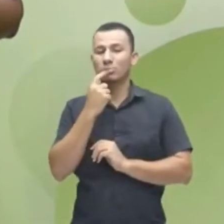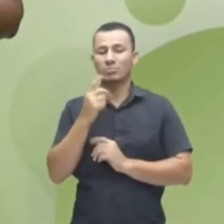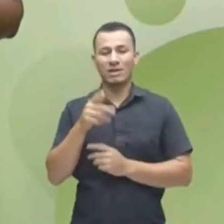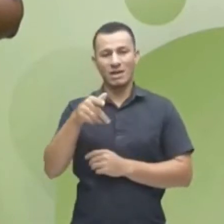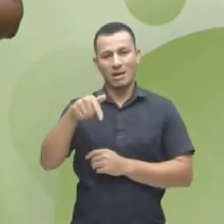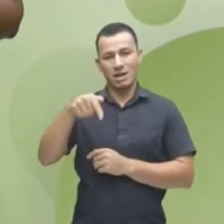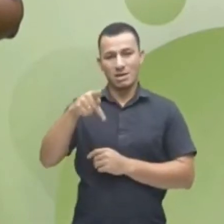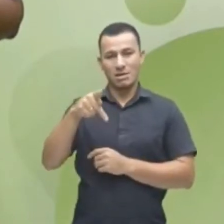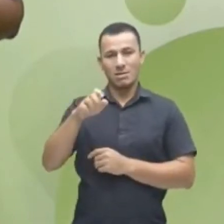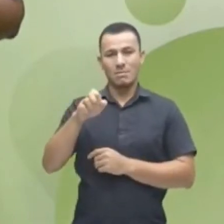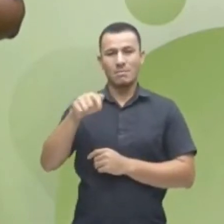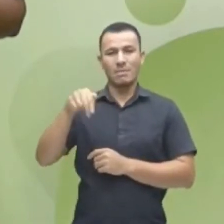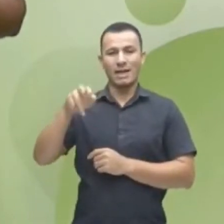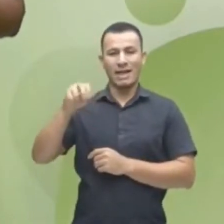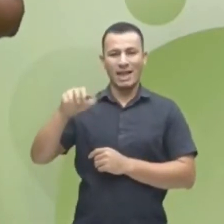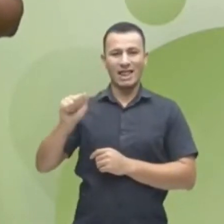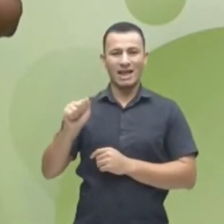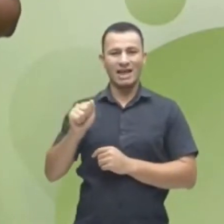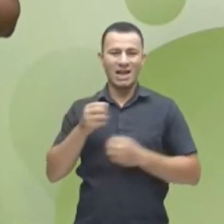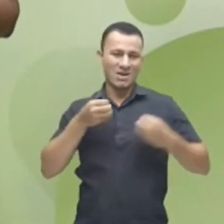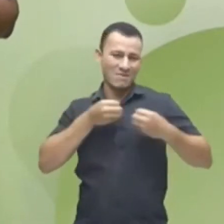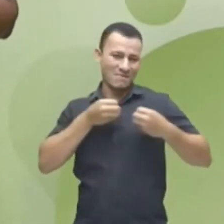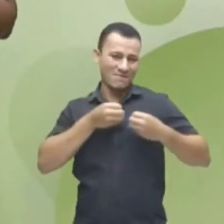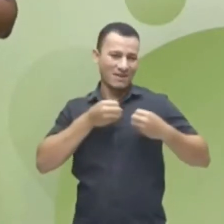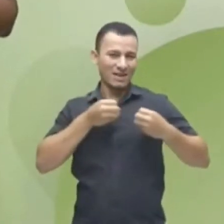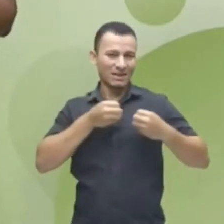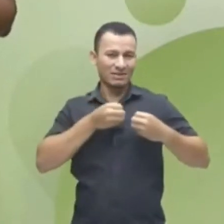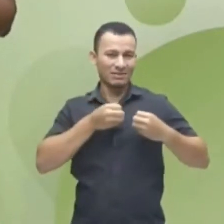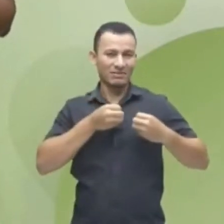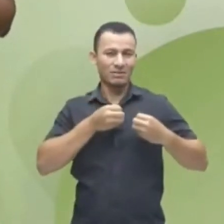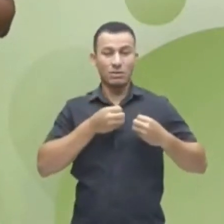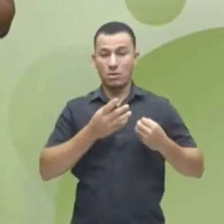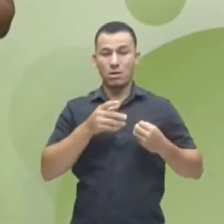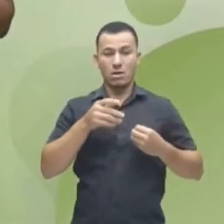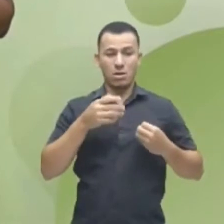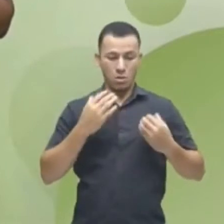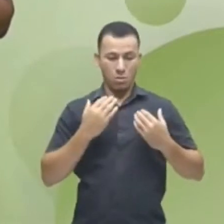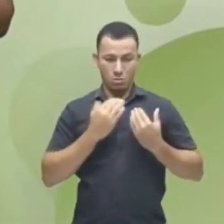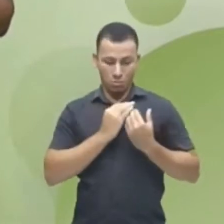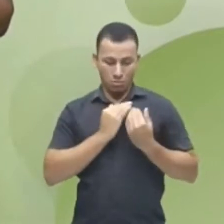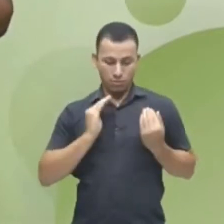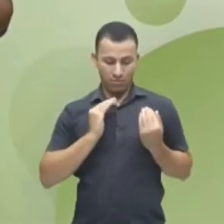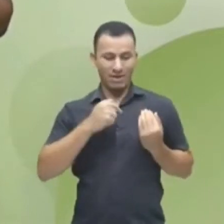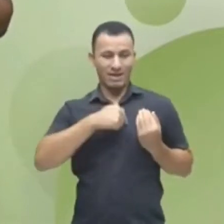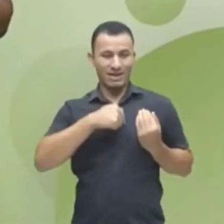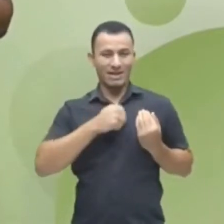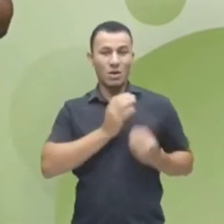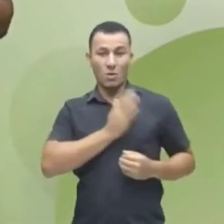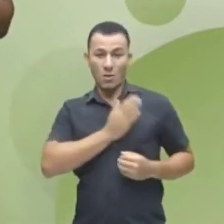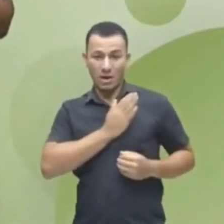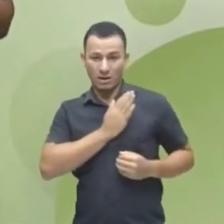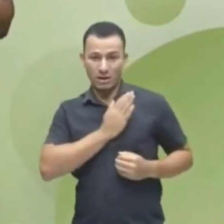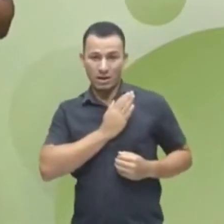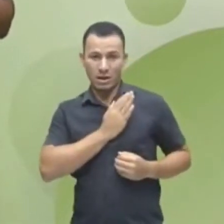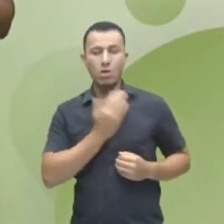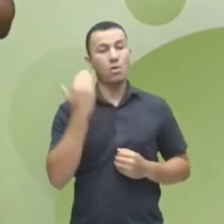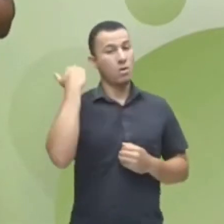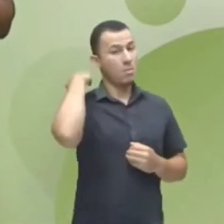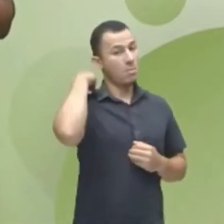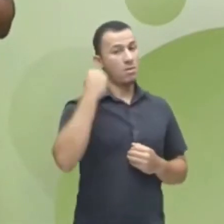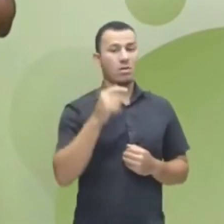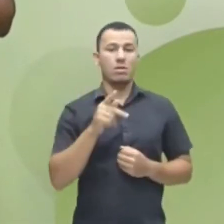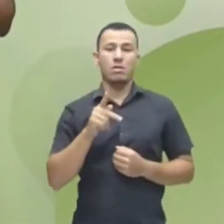estão observando a pequena circulação? É a circulação que o sangue faz do coração para